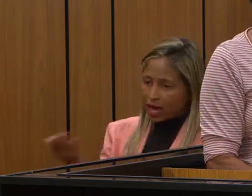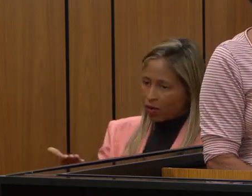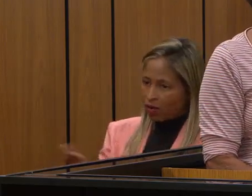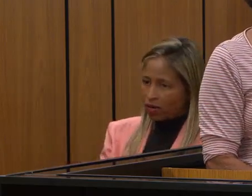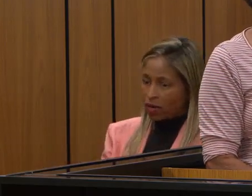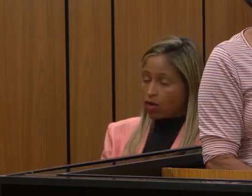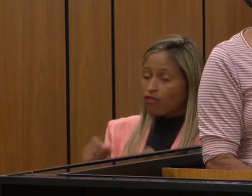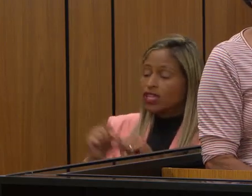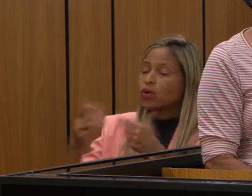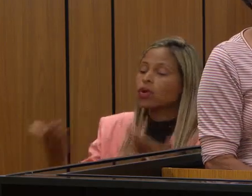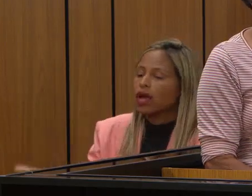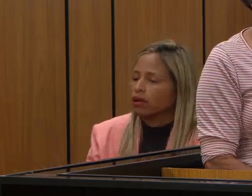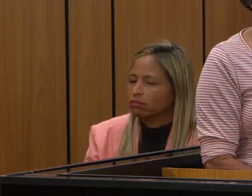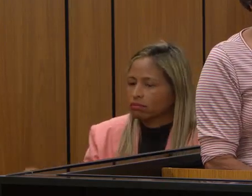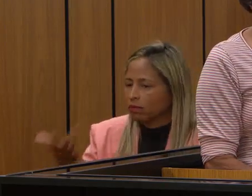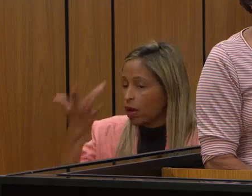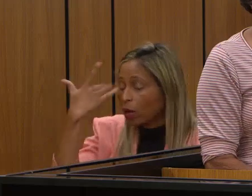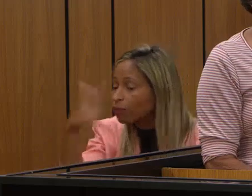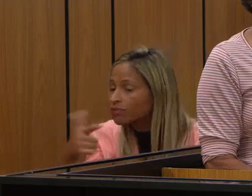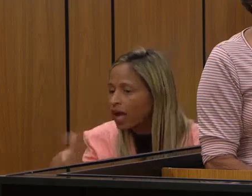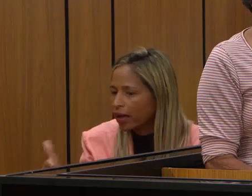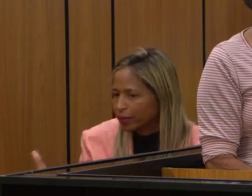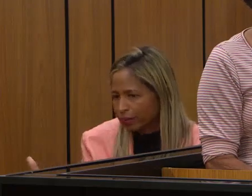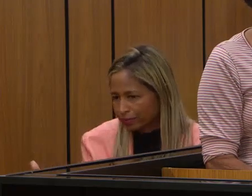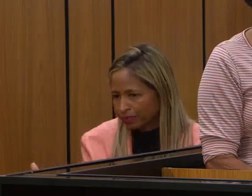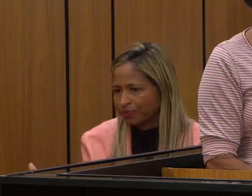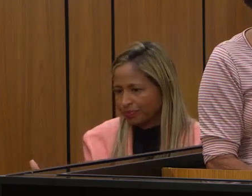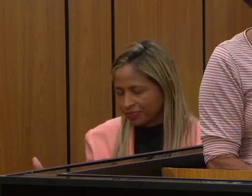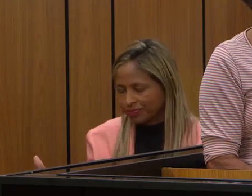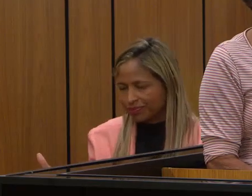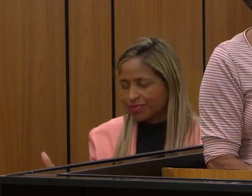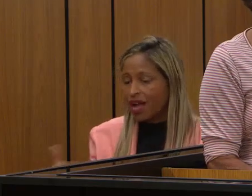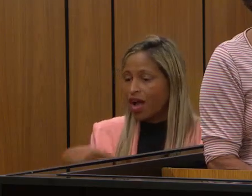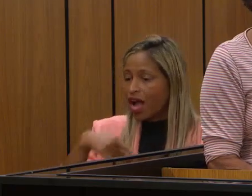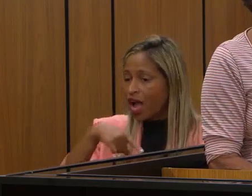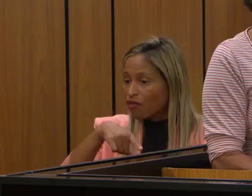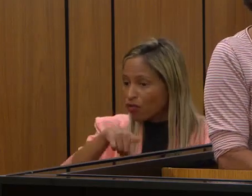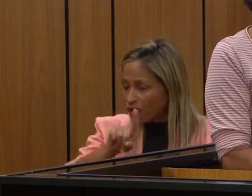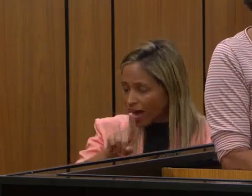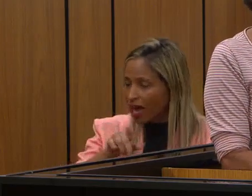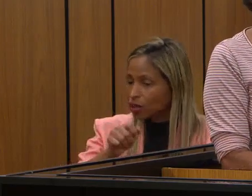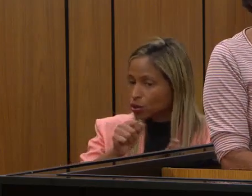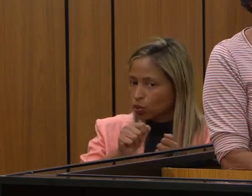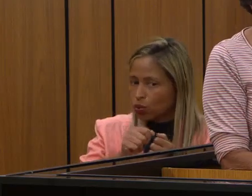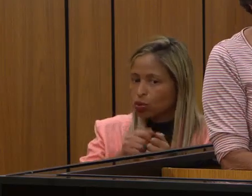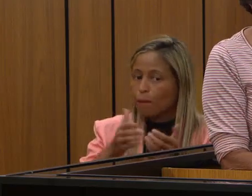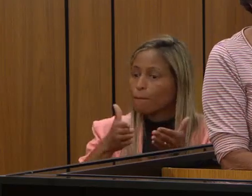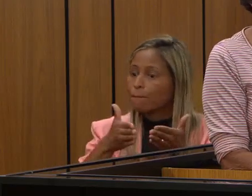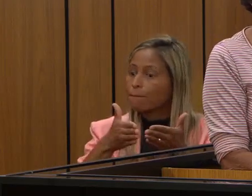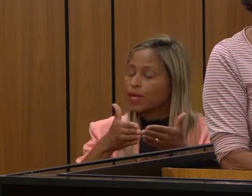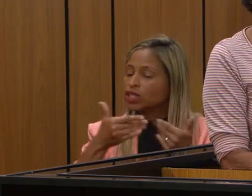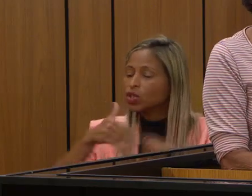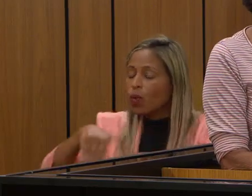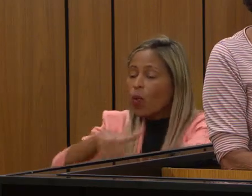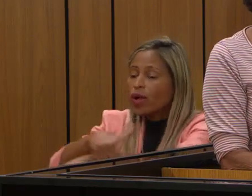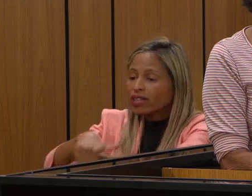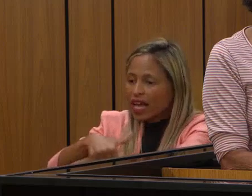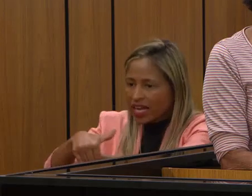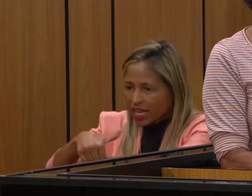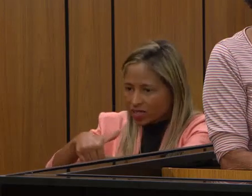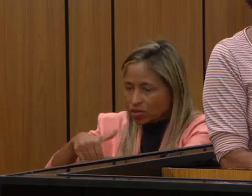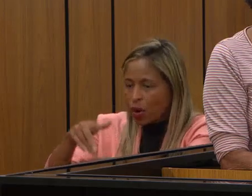eu não sei o que que eu vou fazer e ele foi lá na junta eles estão me pedindo endereço do